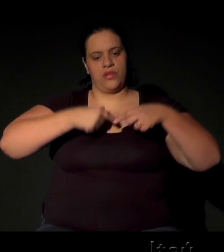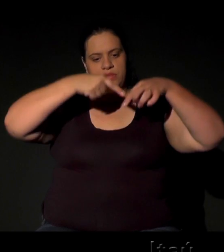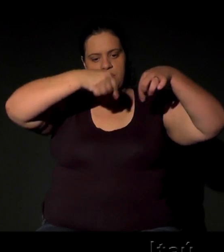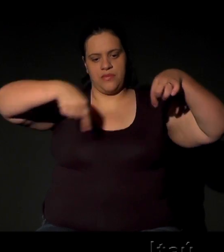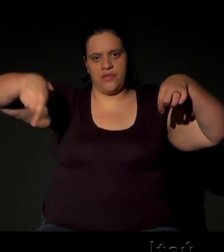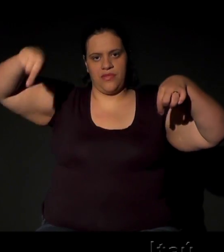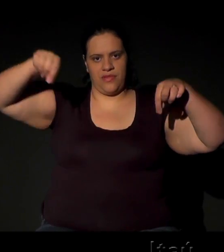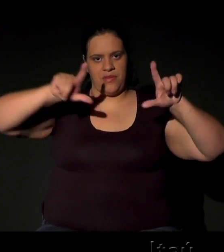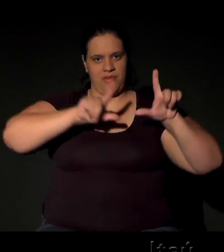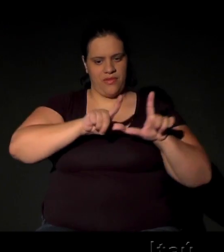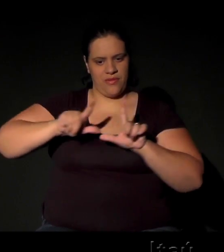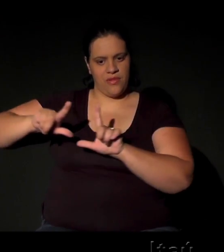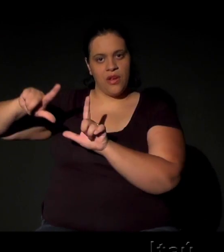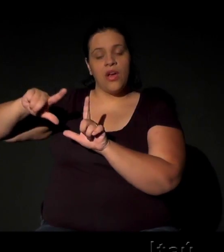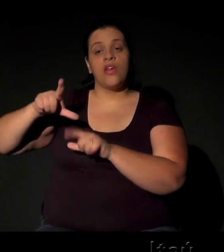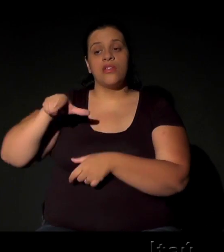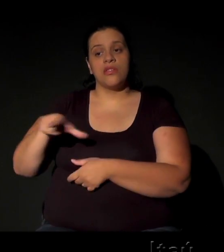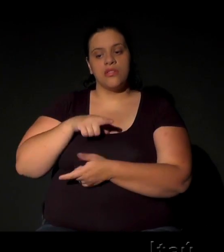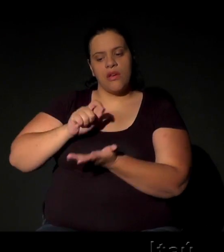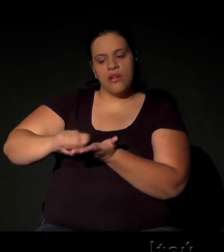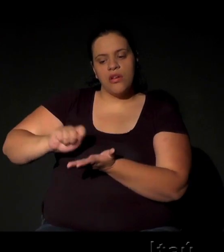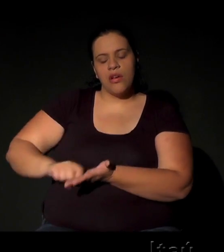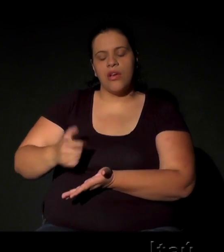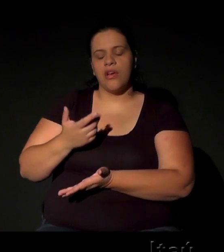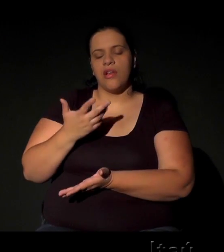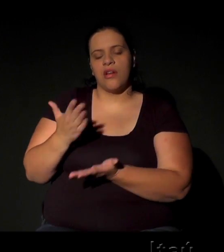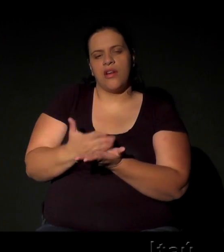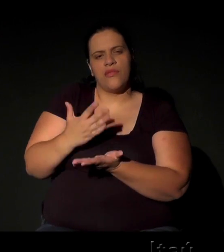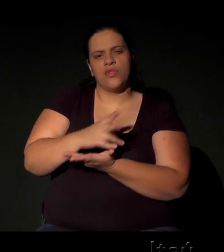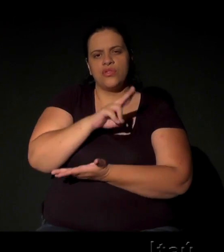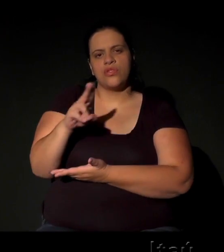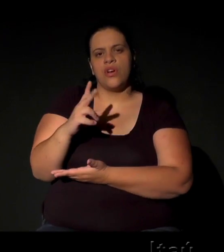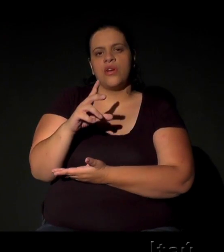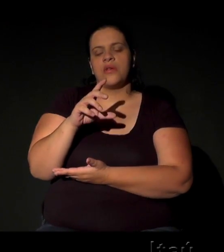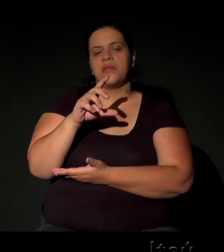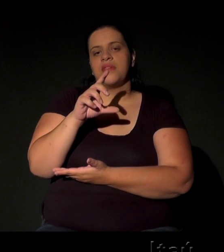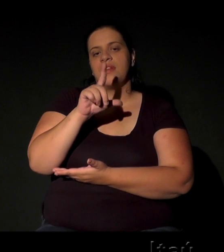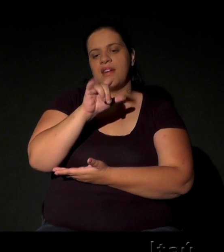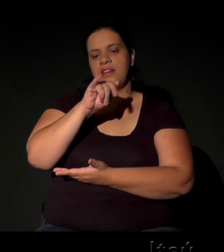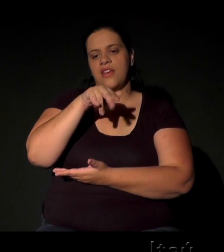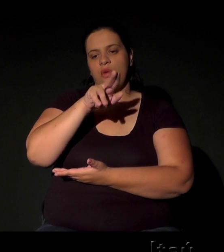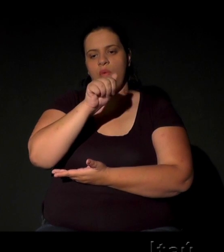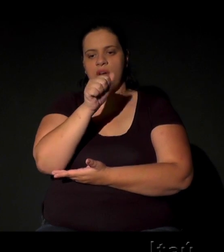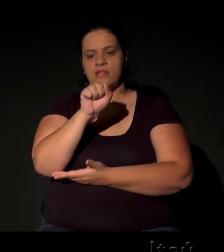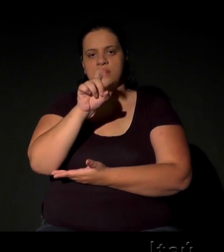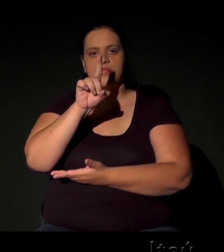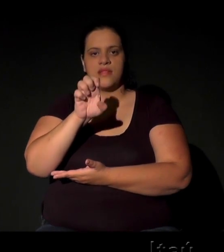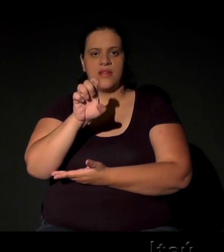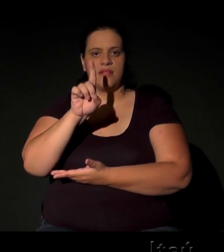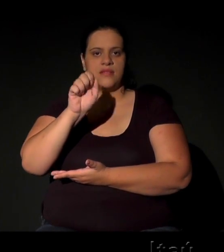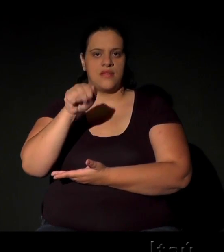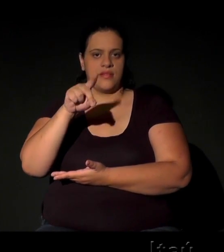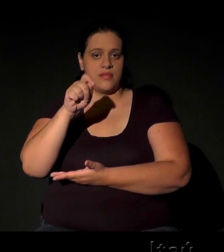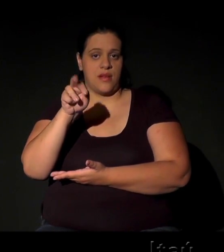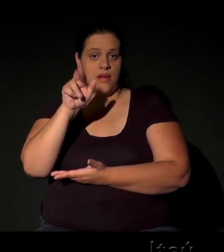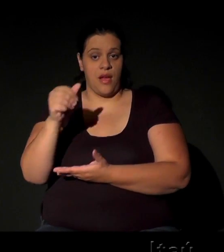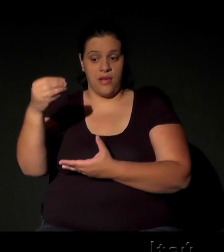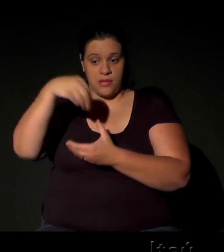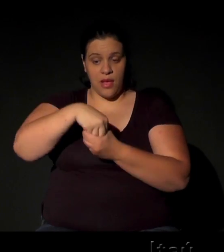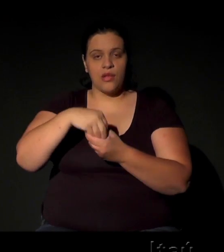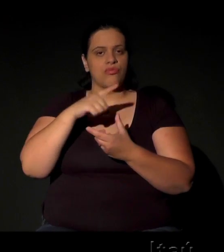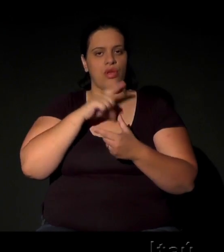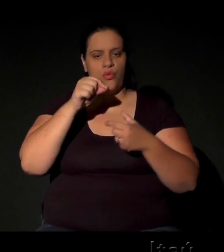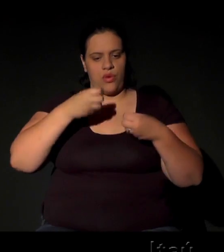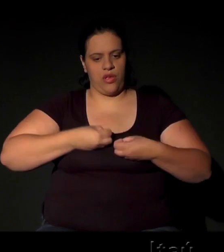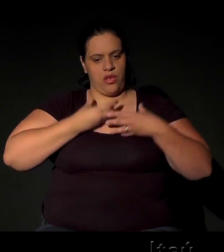de Dandara ela lançou recente acho que foi ano passado né que ela lançou as lendas de Dandara e ela escreve vários cordéis muito interessantes trazendo